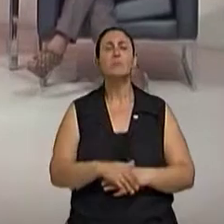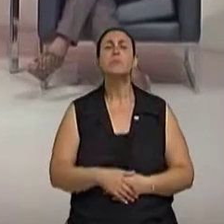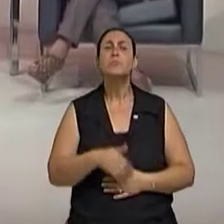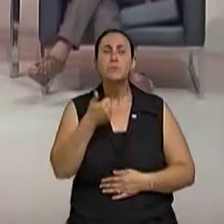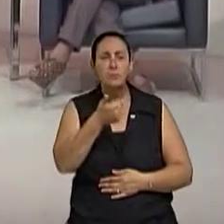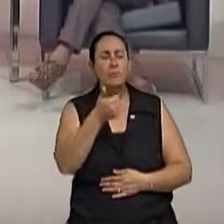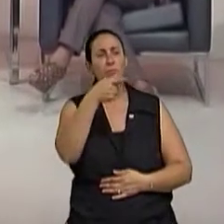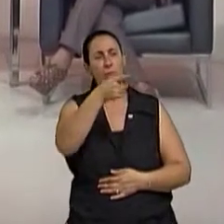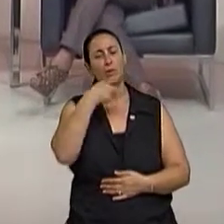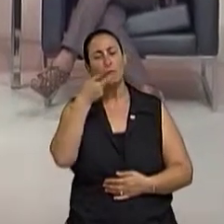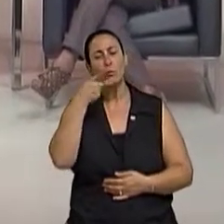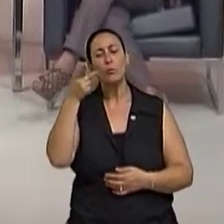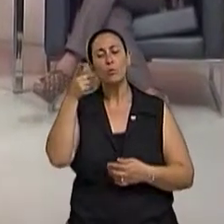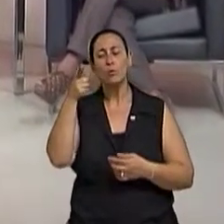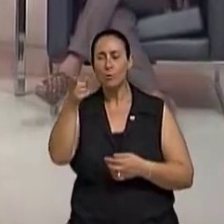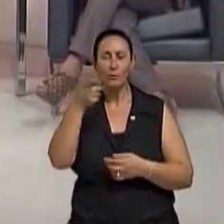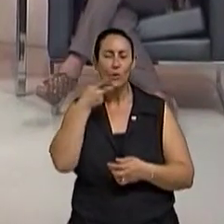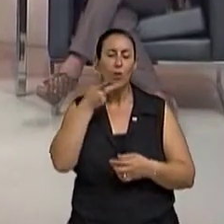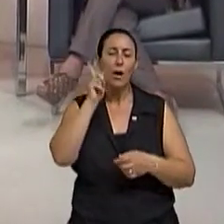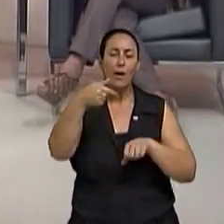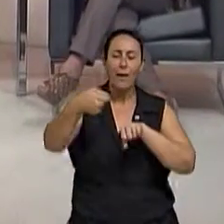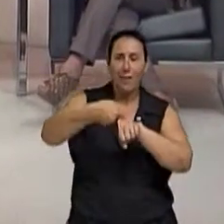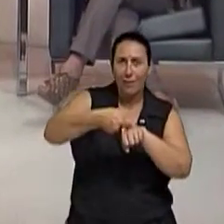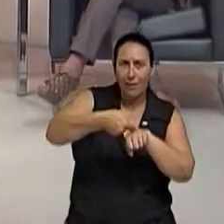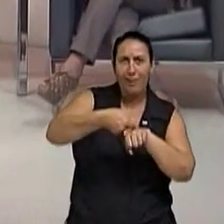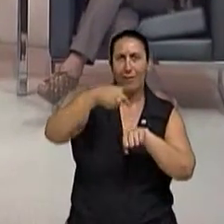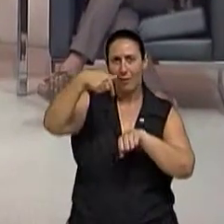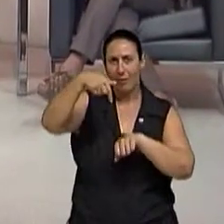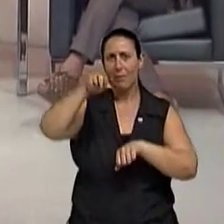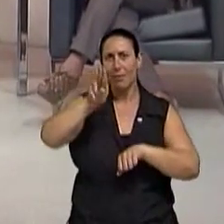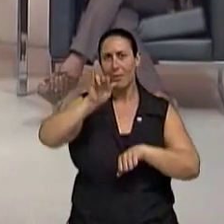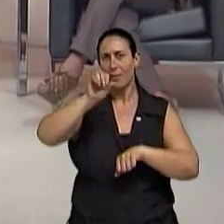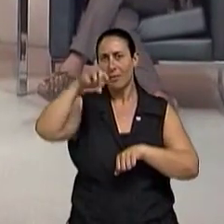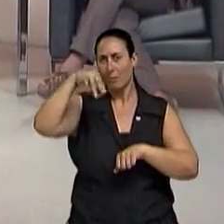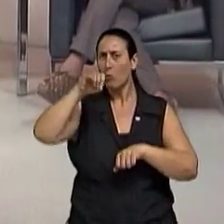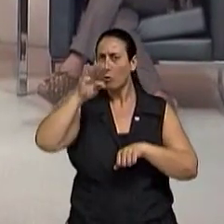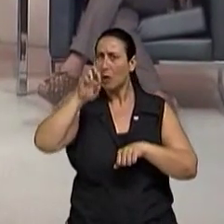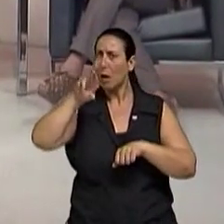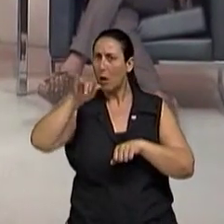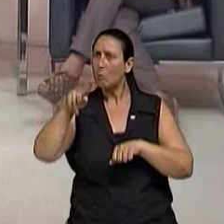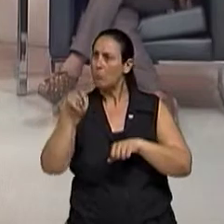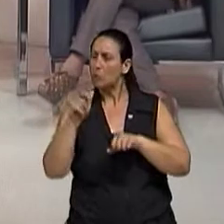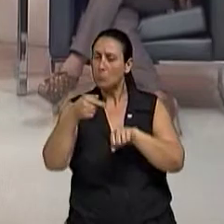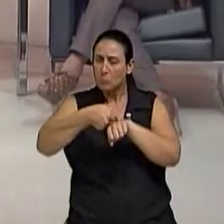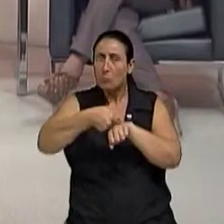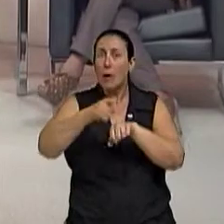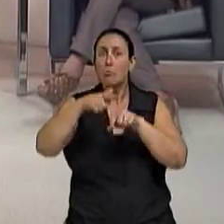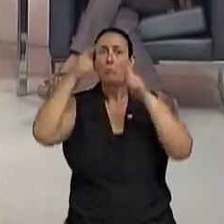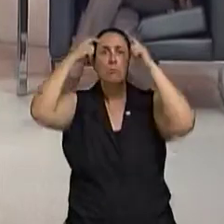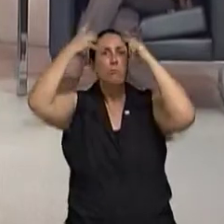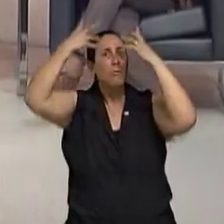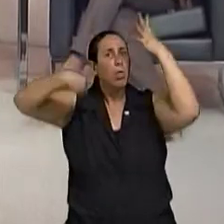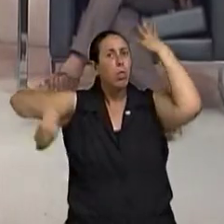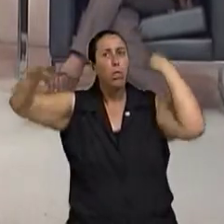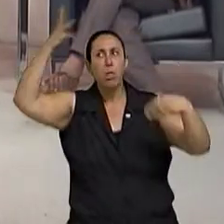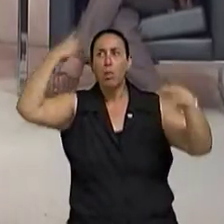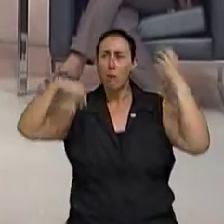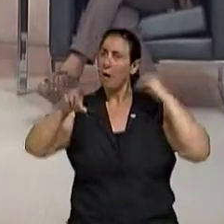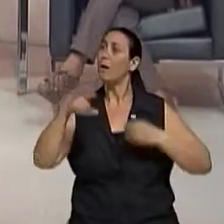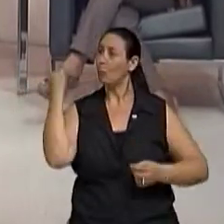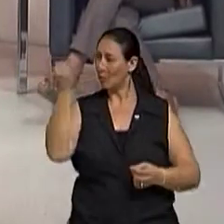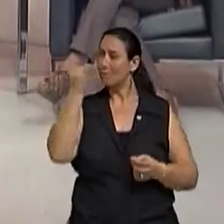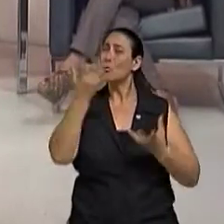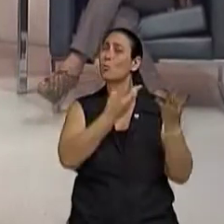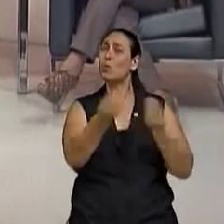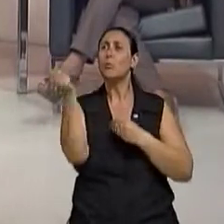né, já tá se buscando a quimioterapia sem a perda dos cabelos, né, sem a perda de pelos. Isso é fundamental também para as